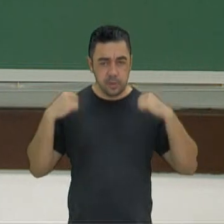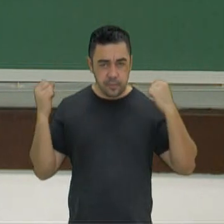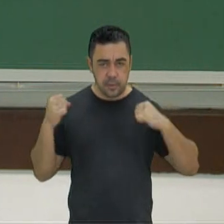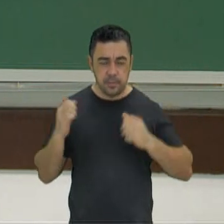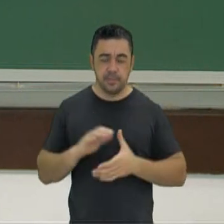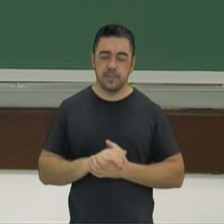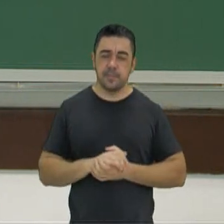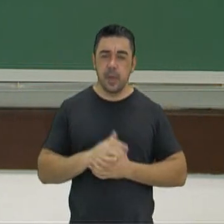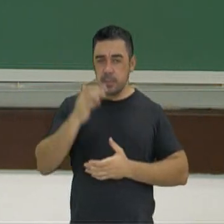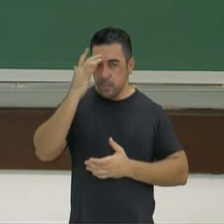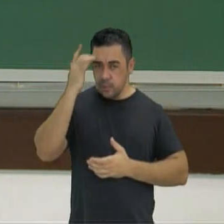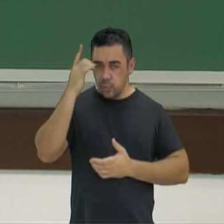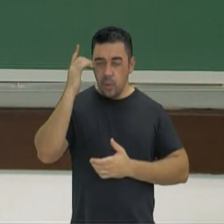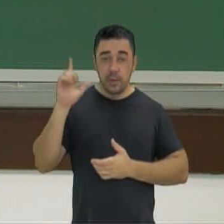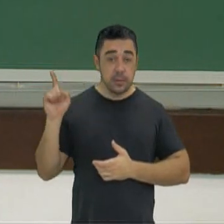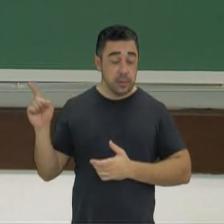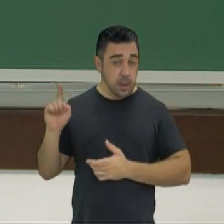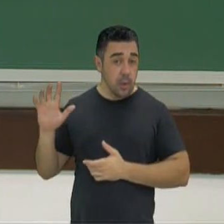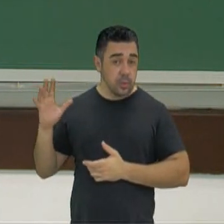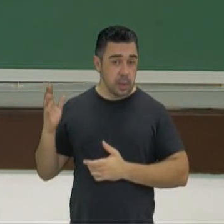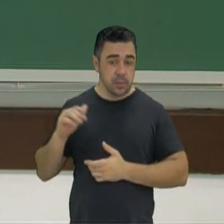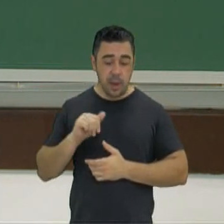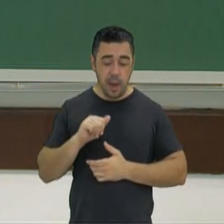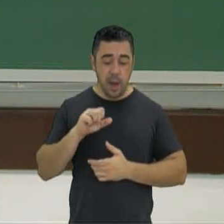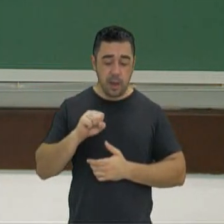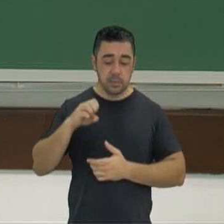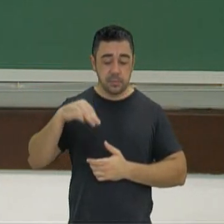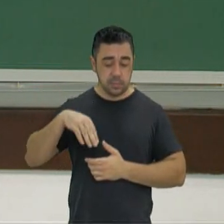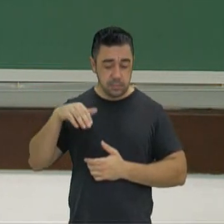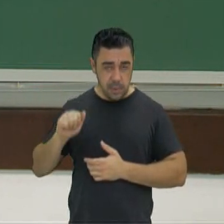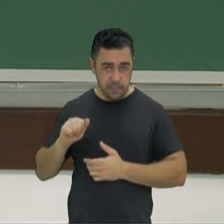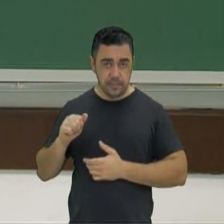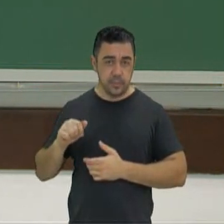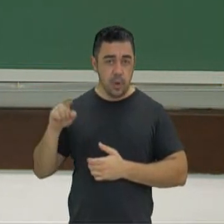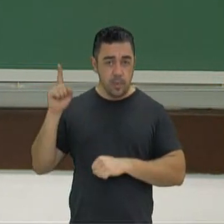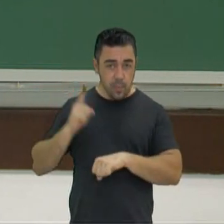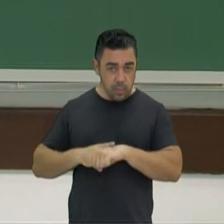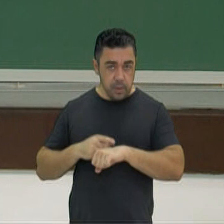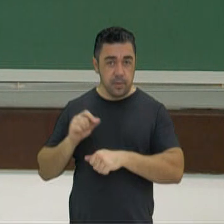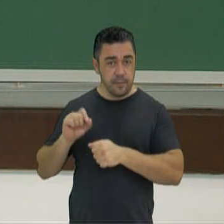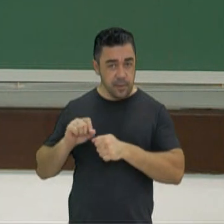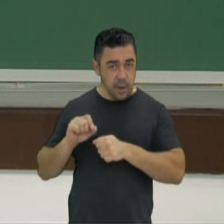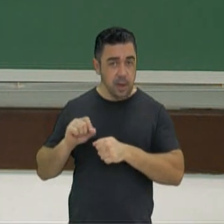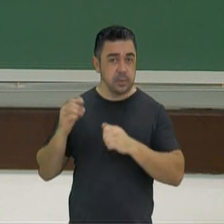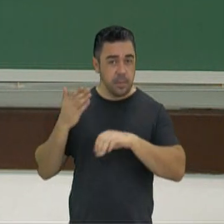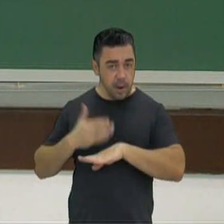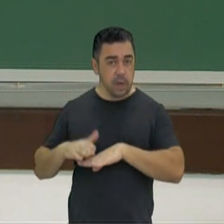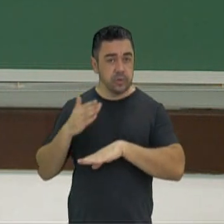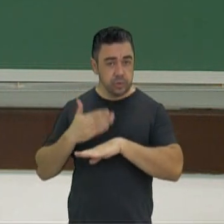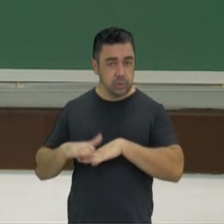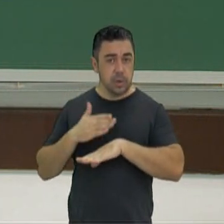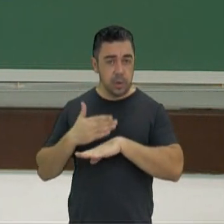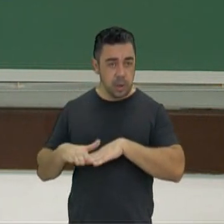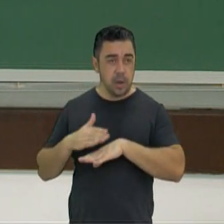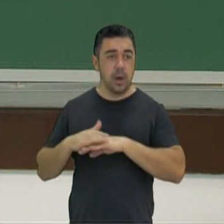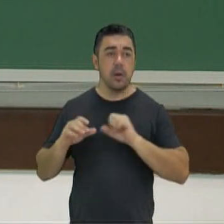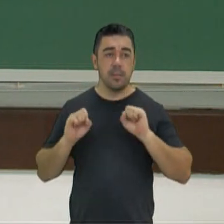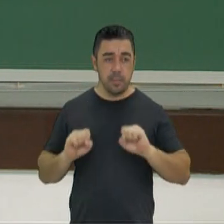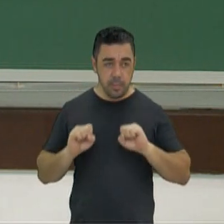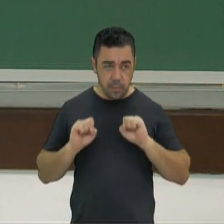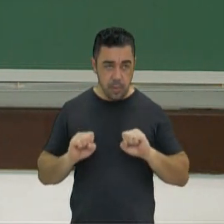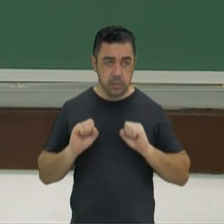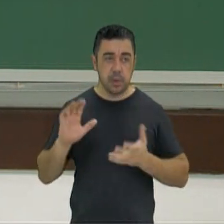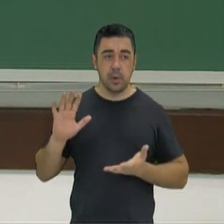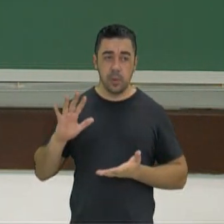que apresenta um quadro de asma, quando ela vai praticar o exercício físico, ela pode ser que ela